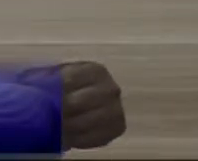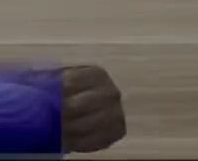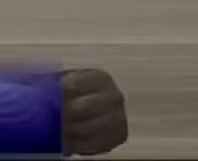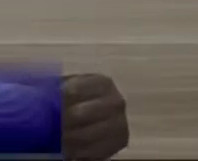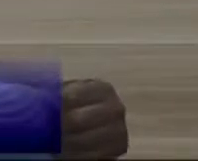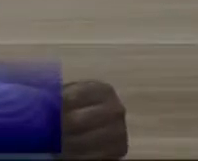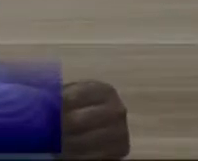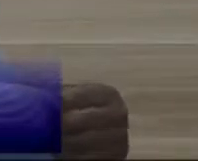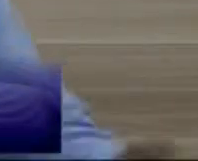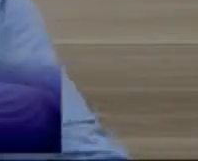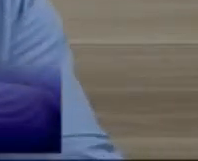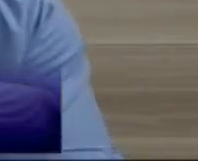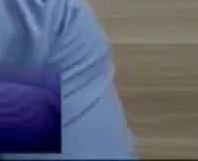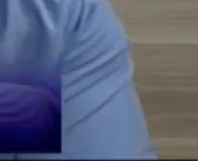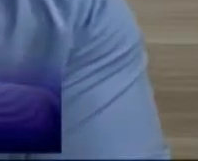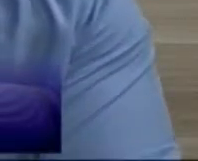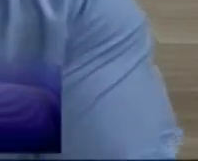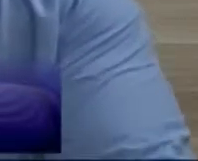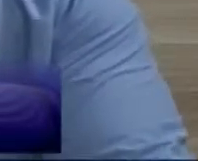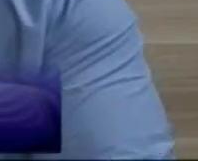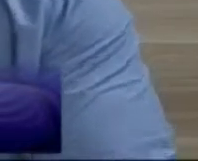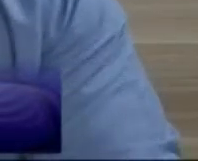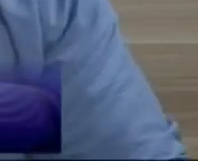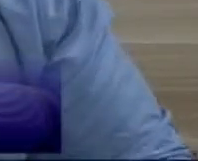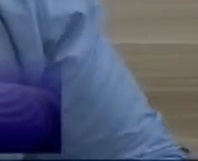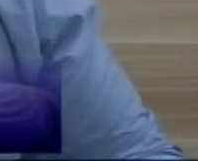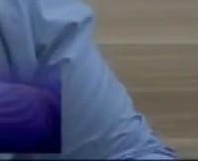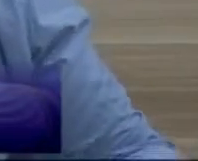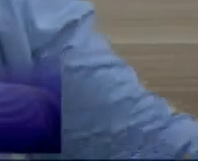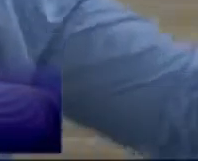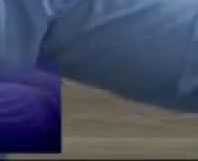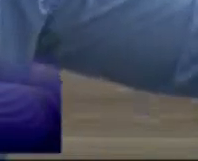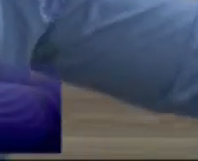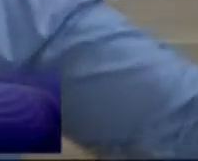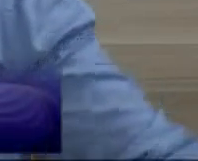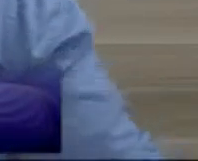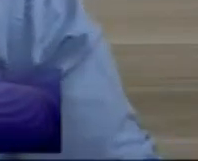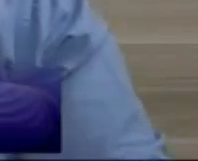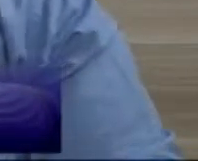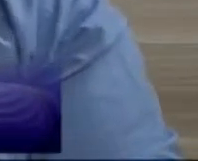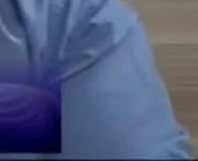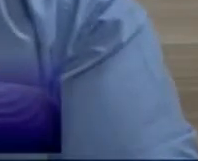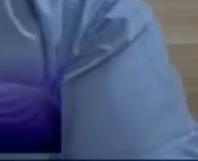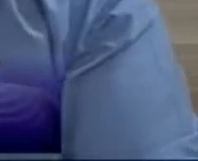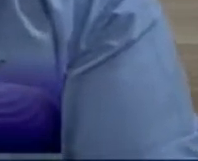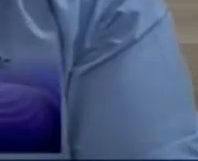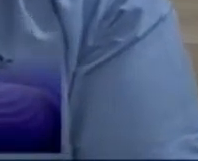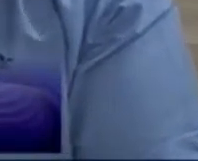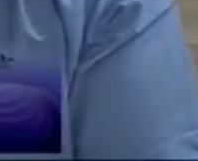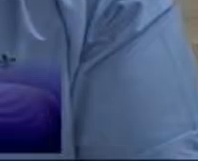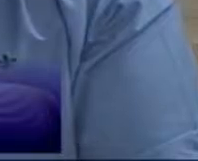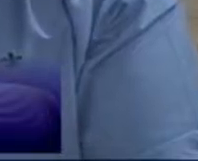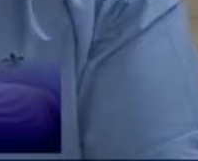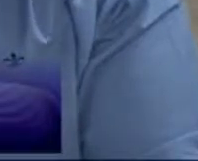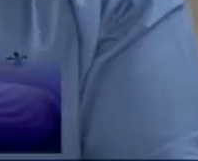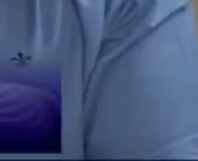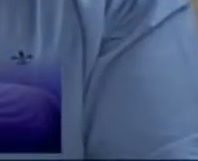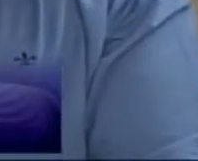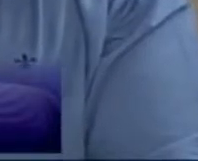responsabilidades aos membros executivos, visto que na lei orgânica do município já trata da possibilidade de